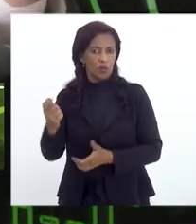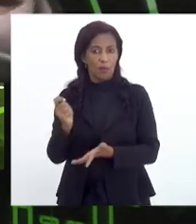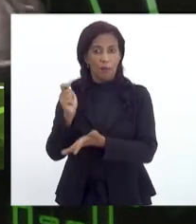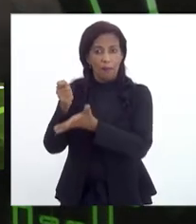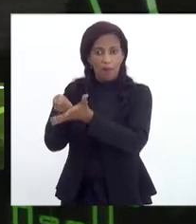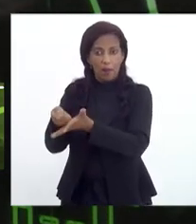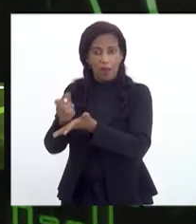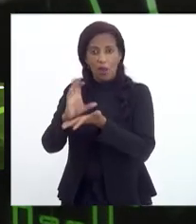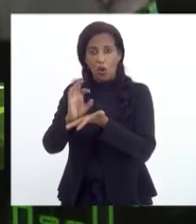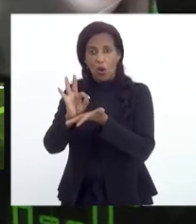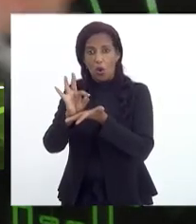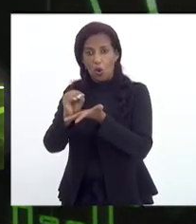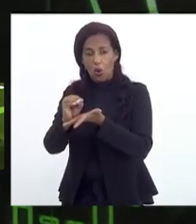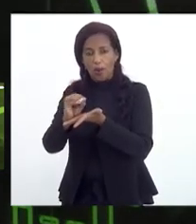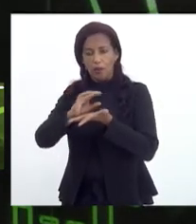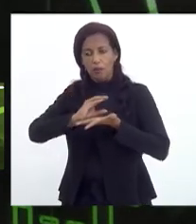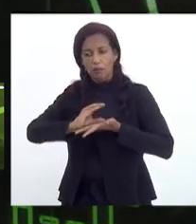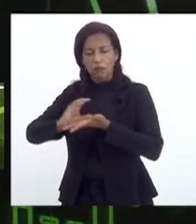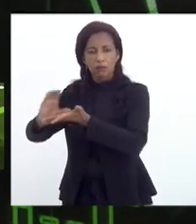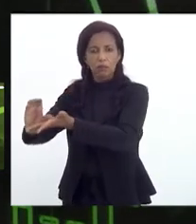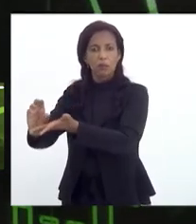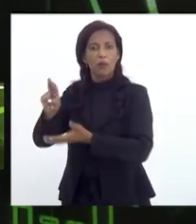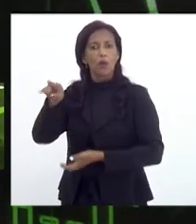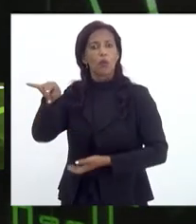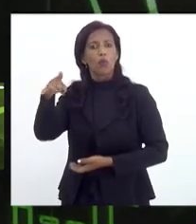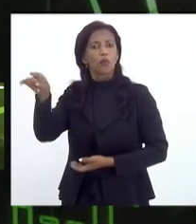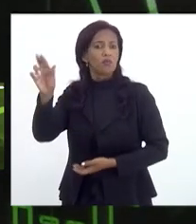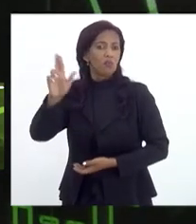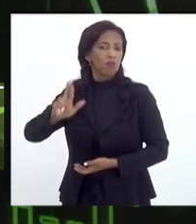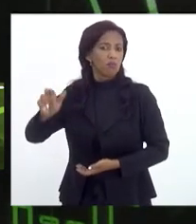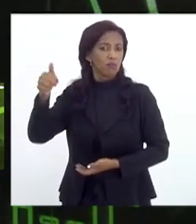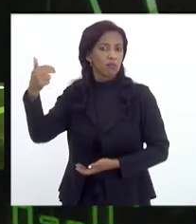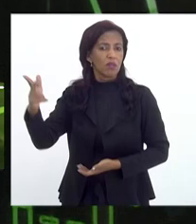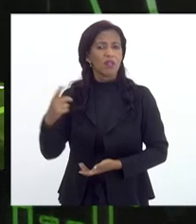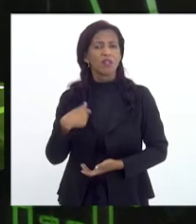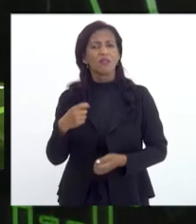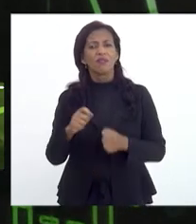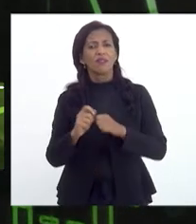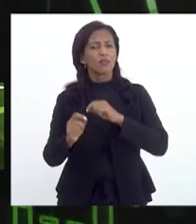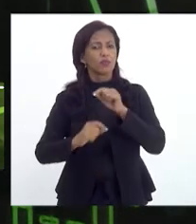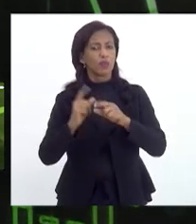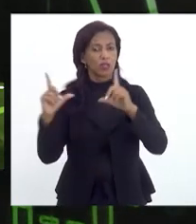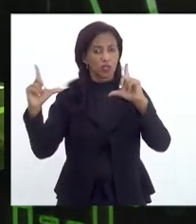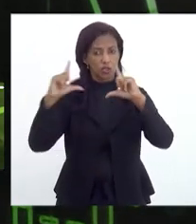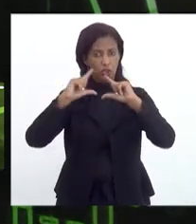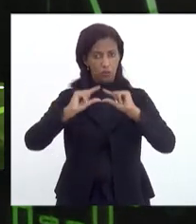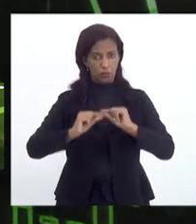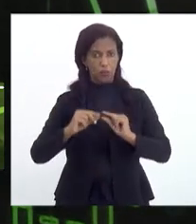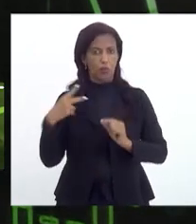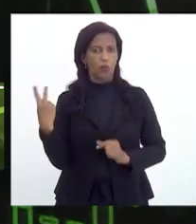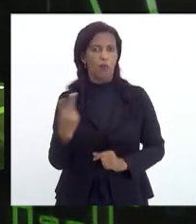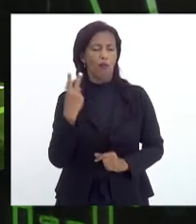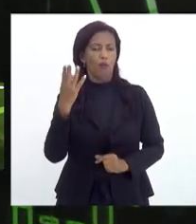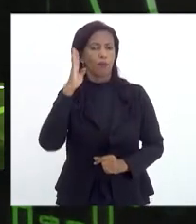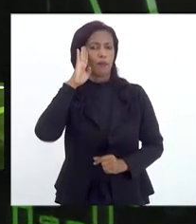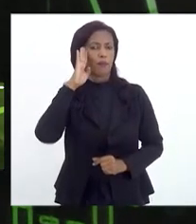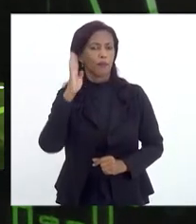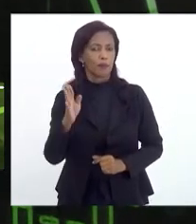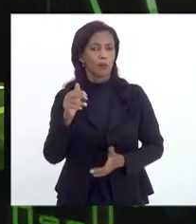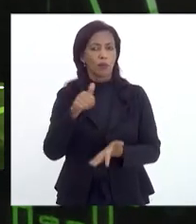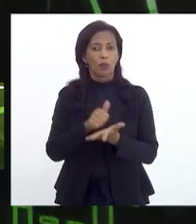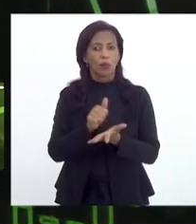cotas Do fundo Para a União Utilizá-lo O que a gente Faz com isso? Diminui o valor Principal E